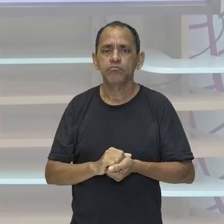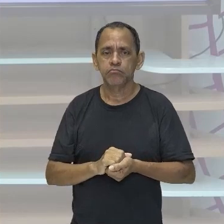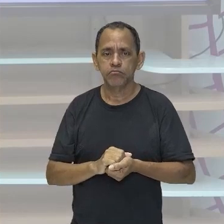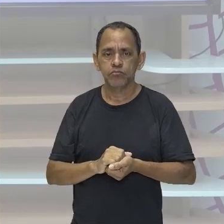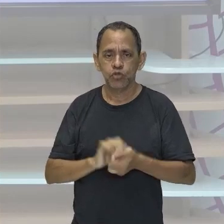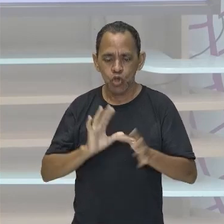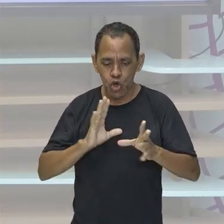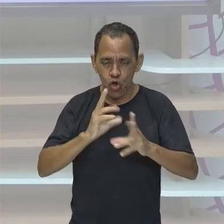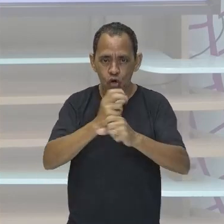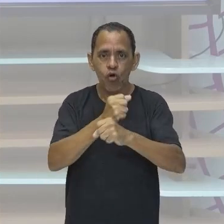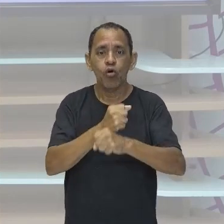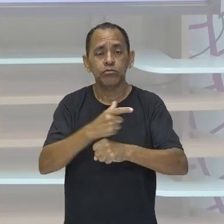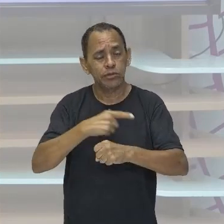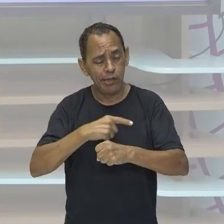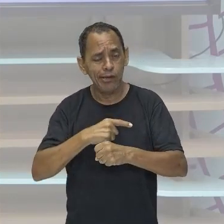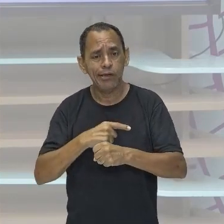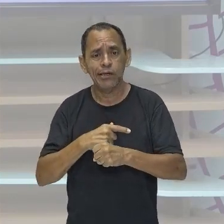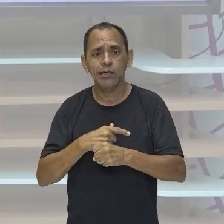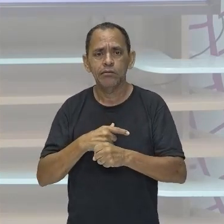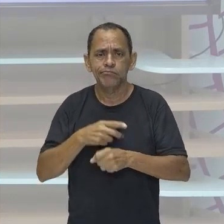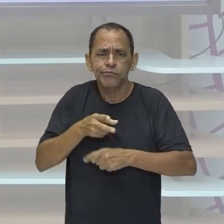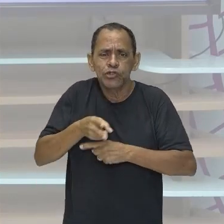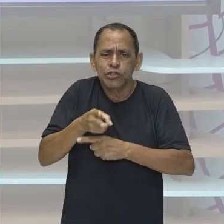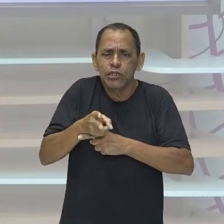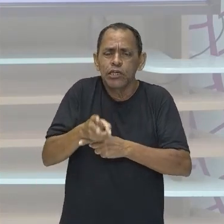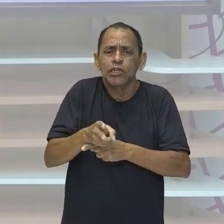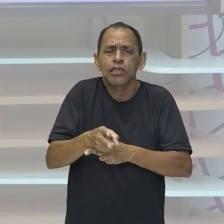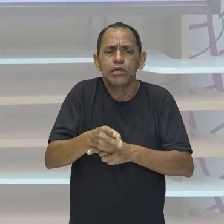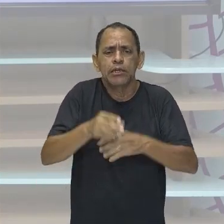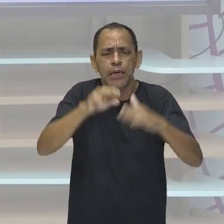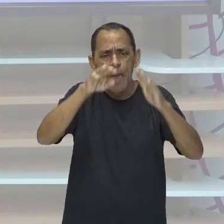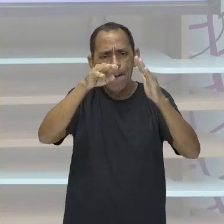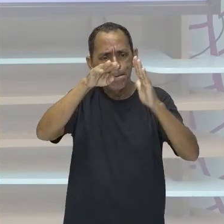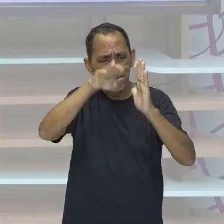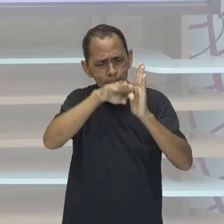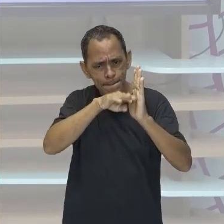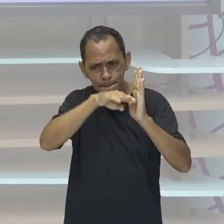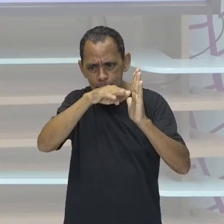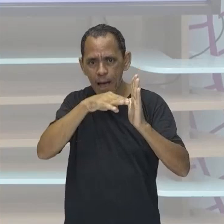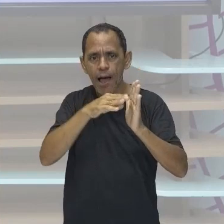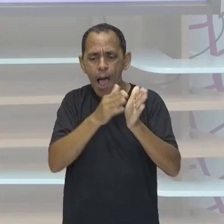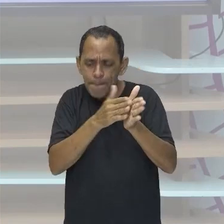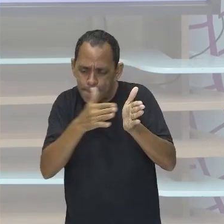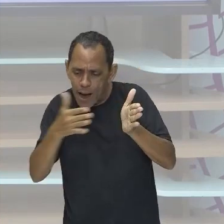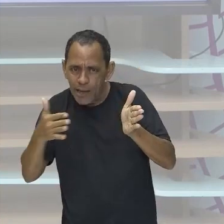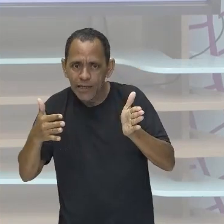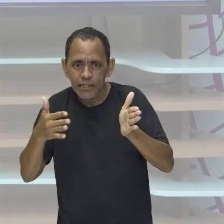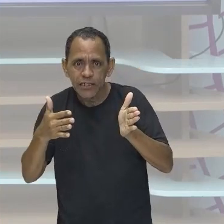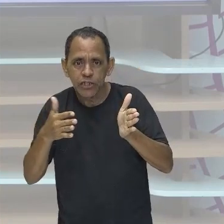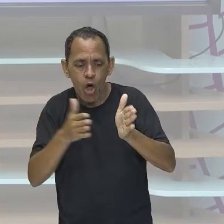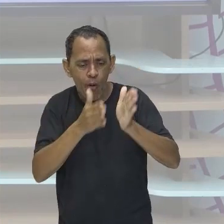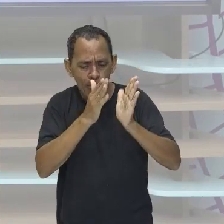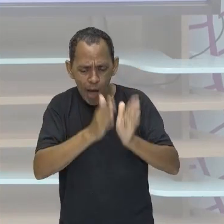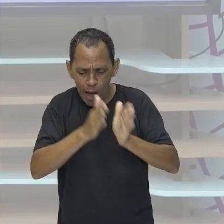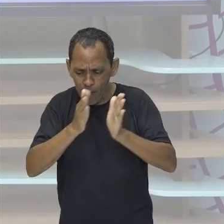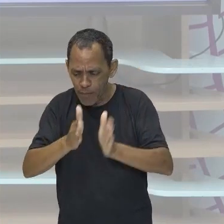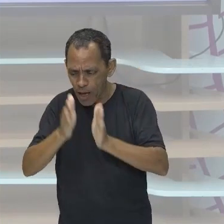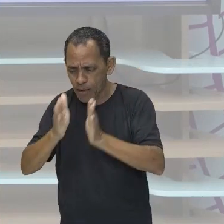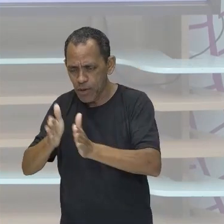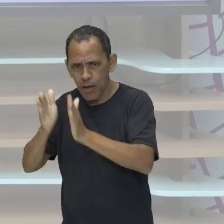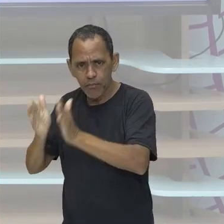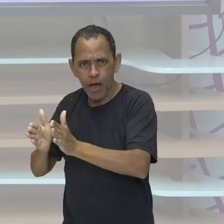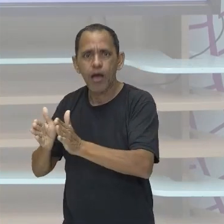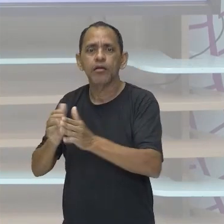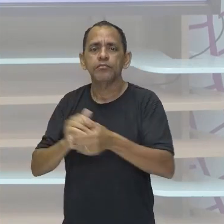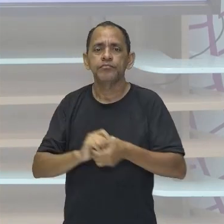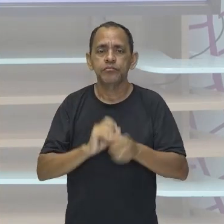que seguir a ordem de resolução das operações. Então, existe uma ordem,